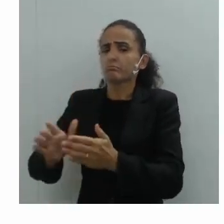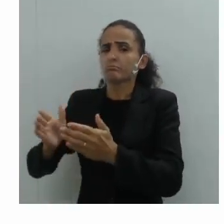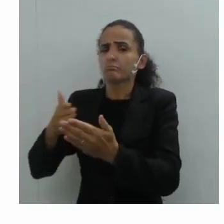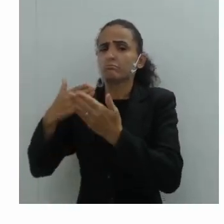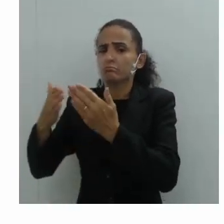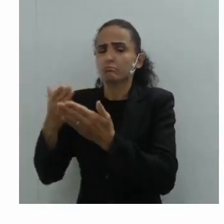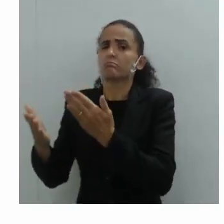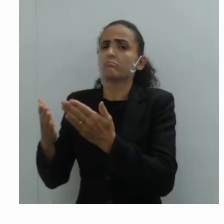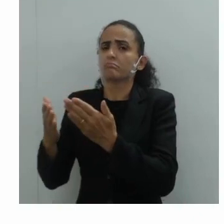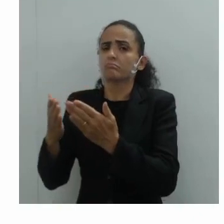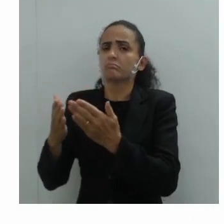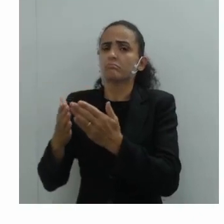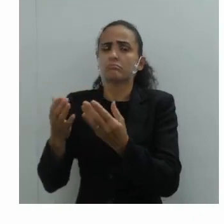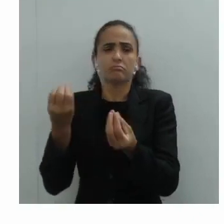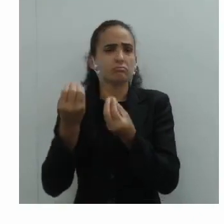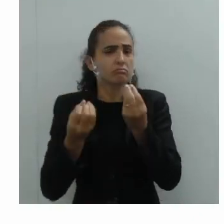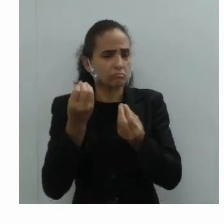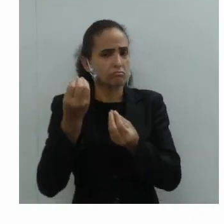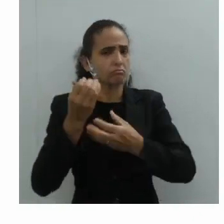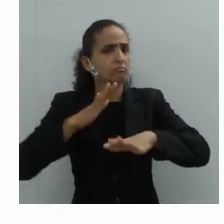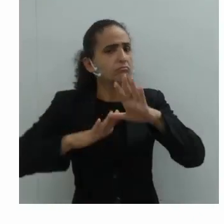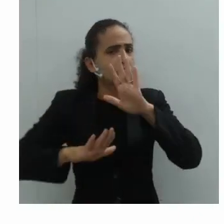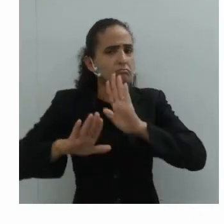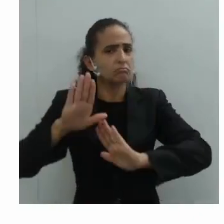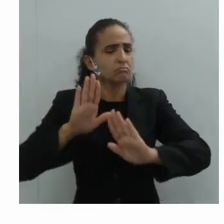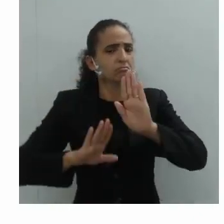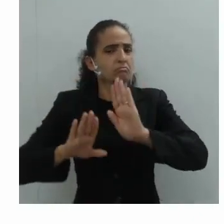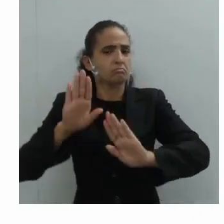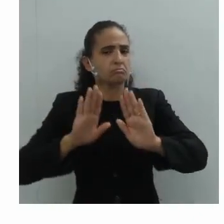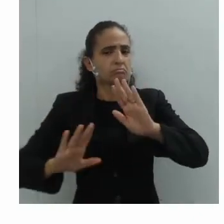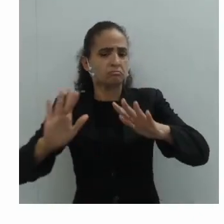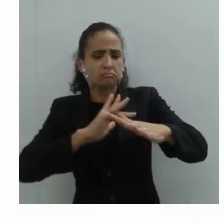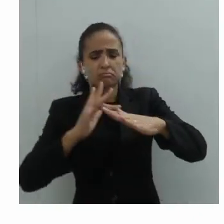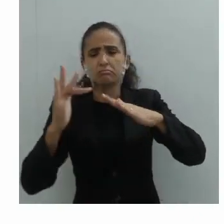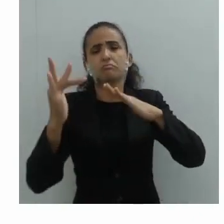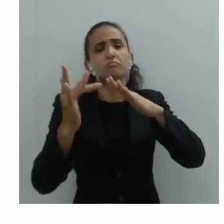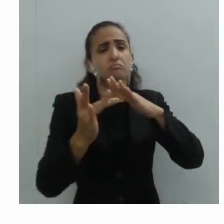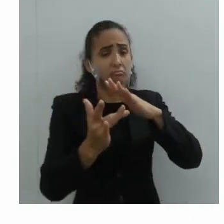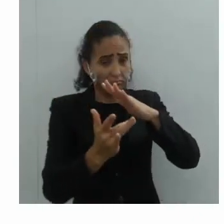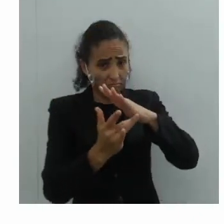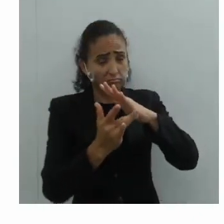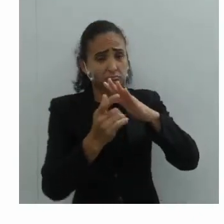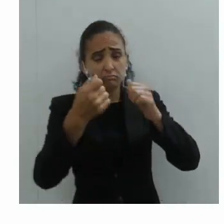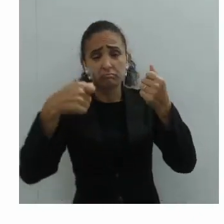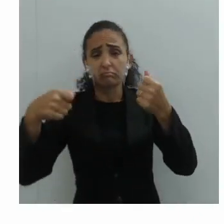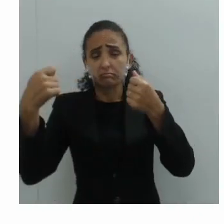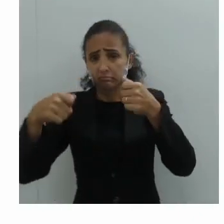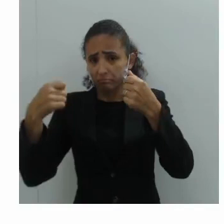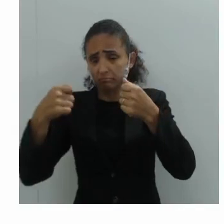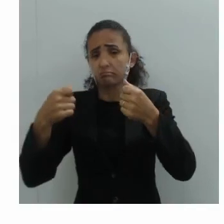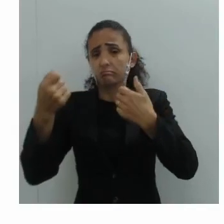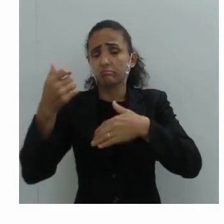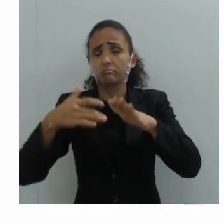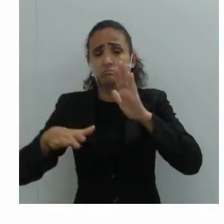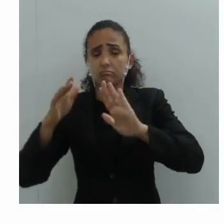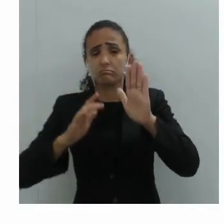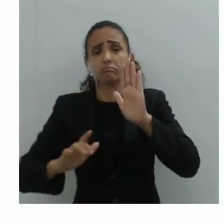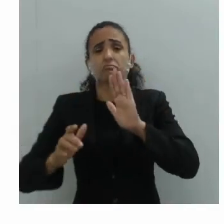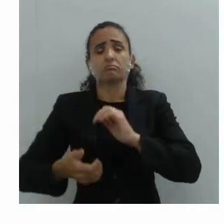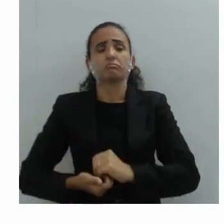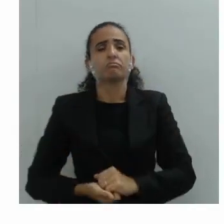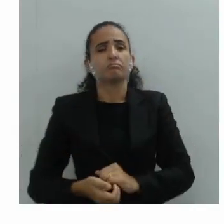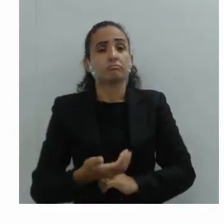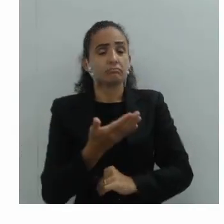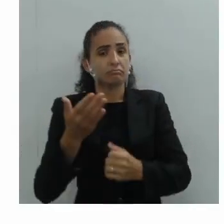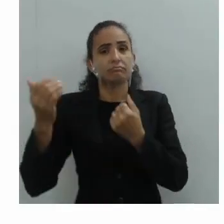que é um erro achar que através das redes sociais há o anonimato total. E aqui eu trago